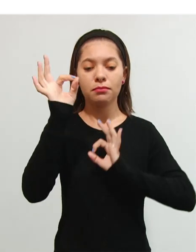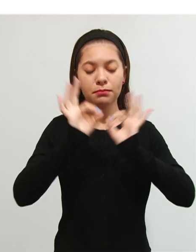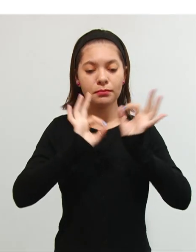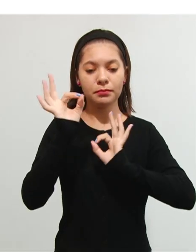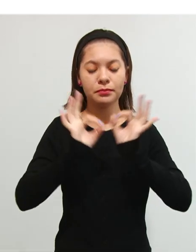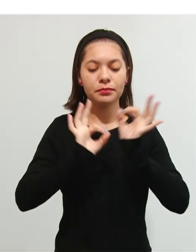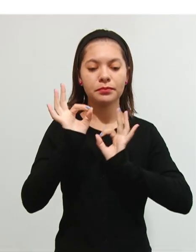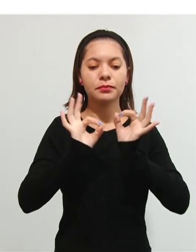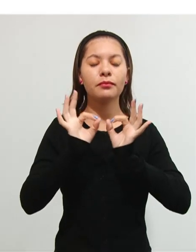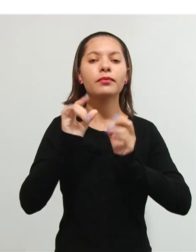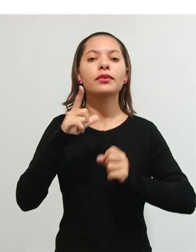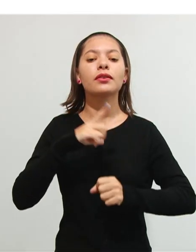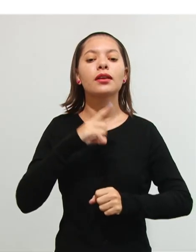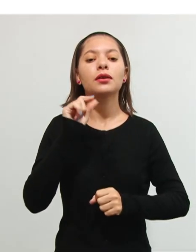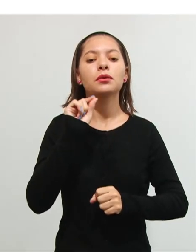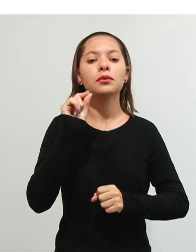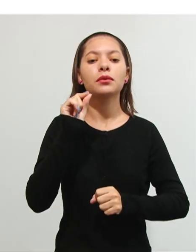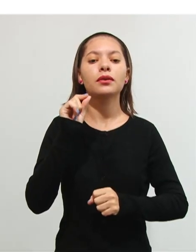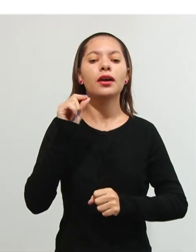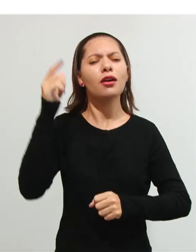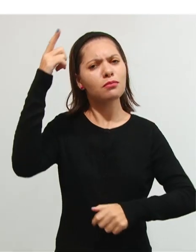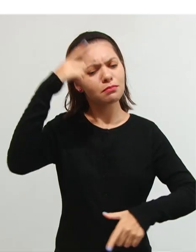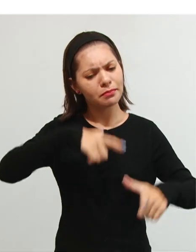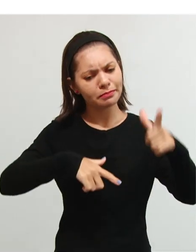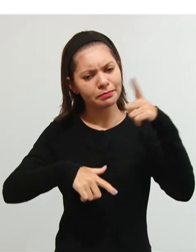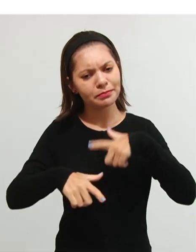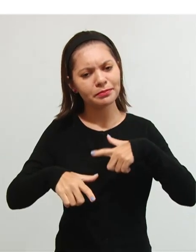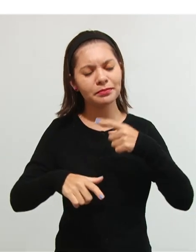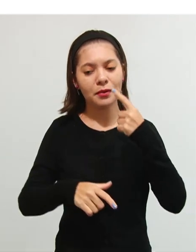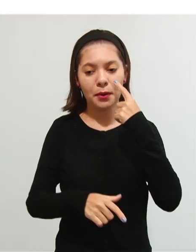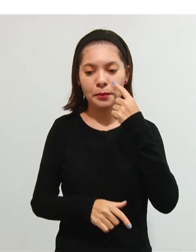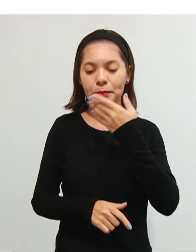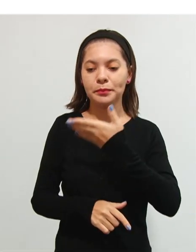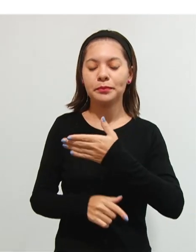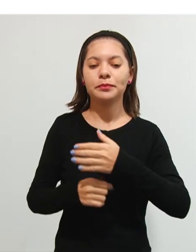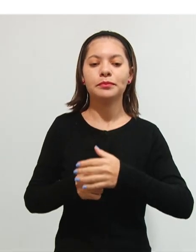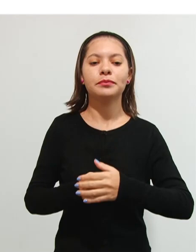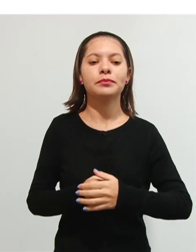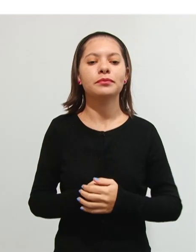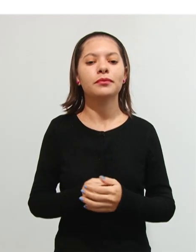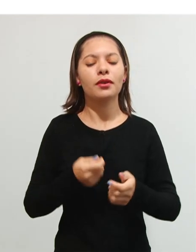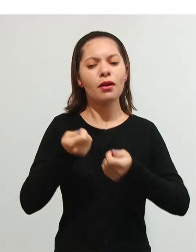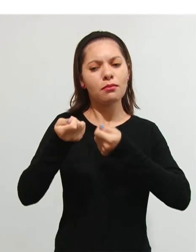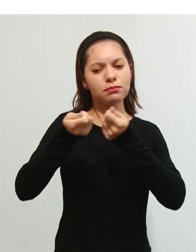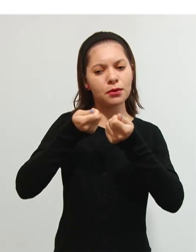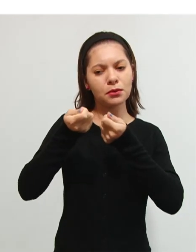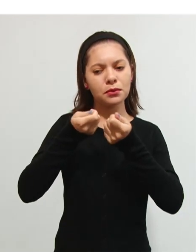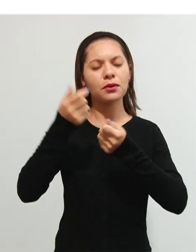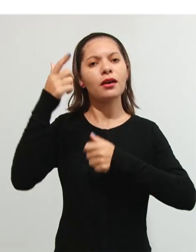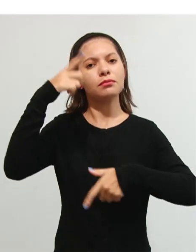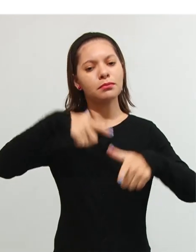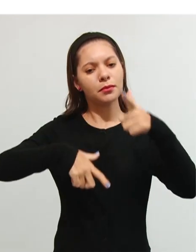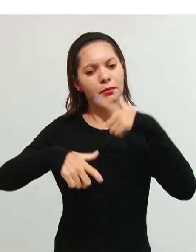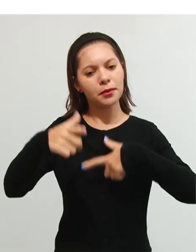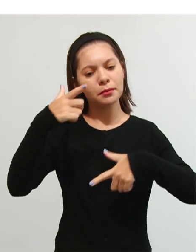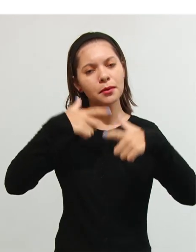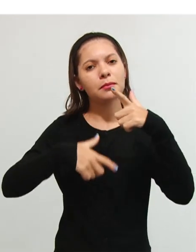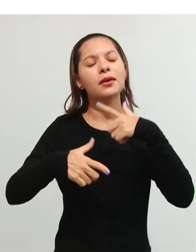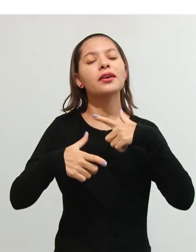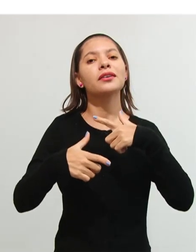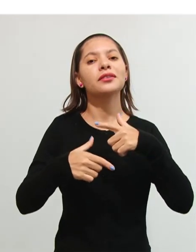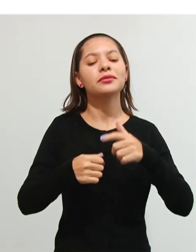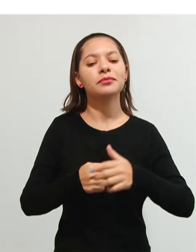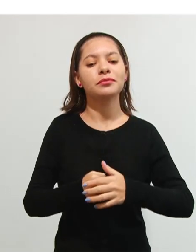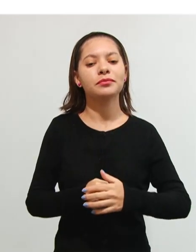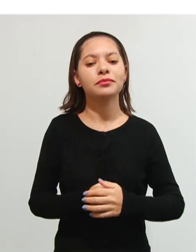pré-elaborado, haveria, então, esse reforço. Então, eu aumentava a frequência dessa repetição,